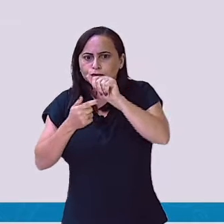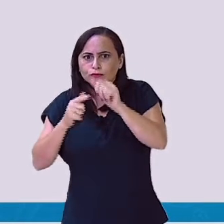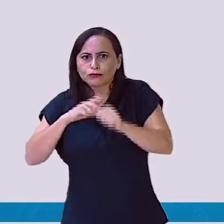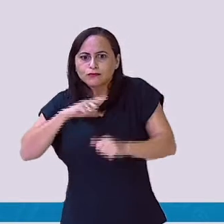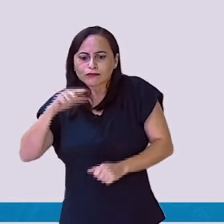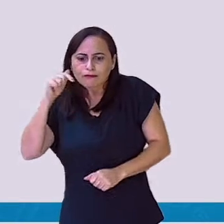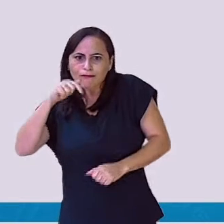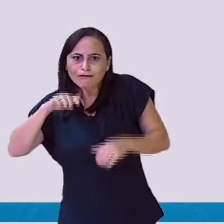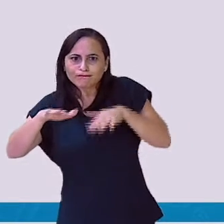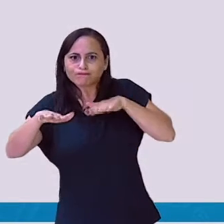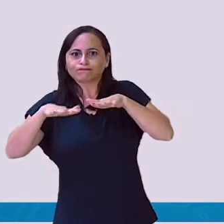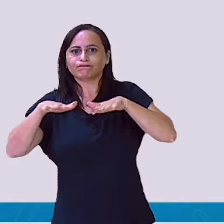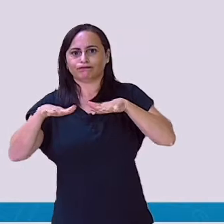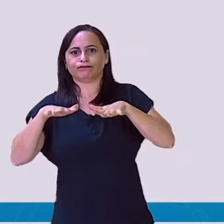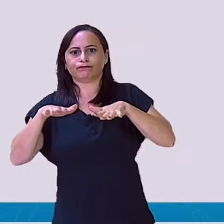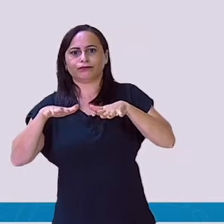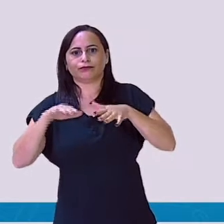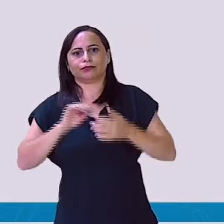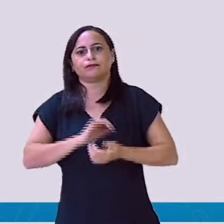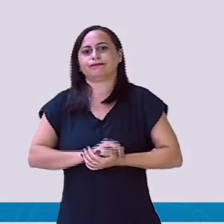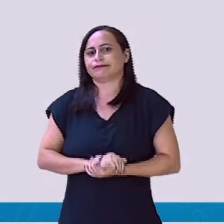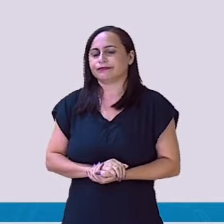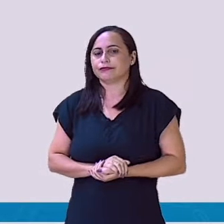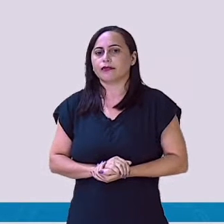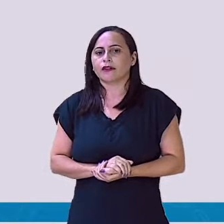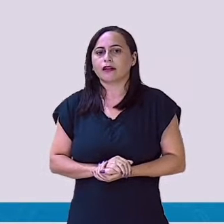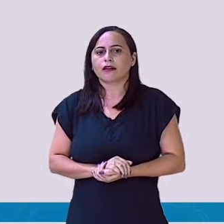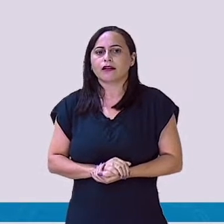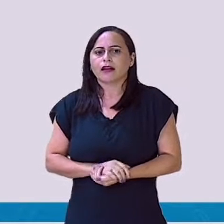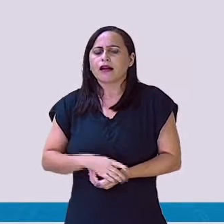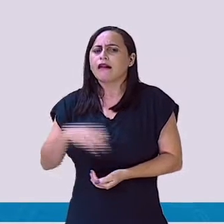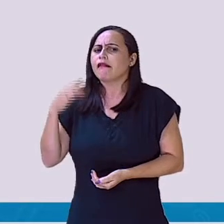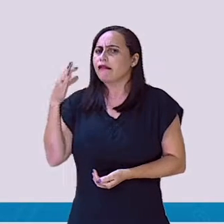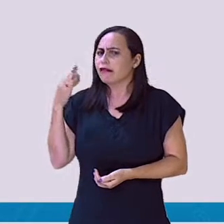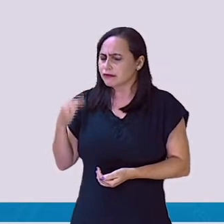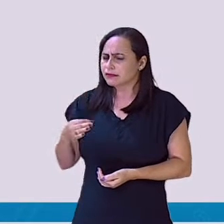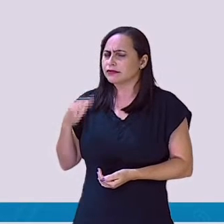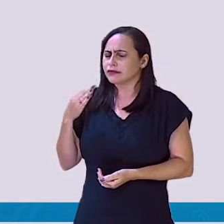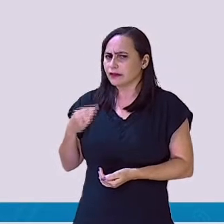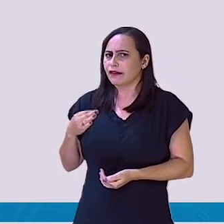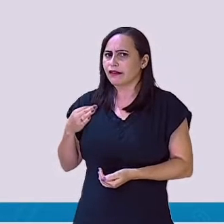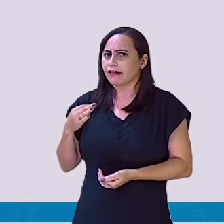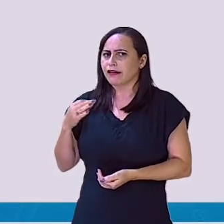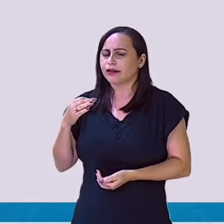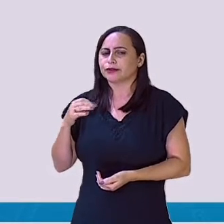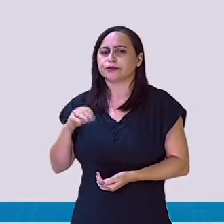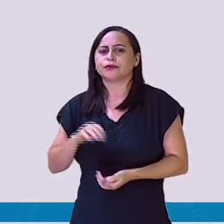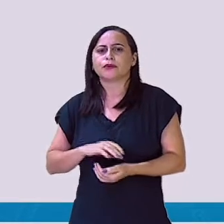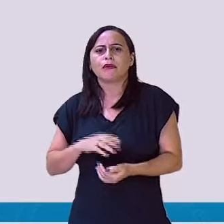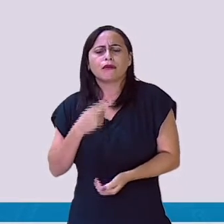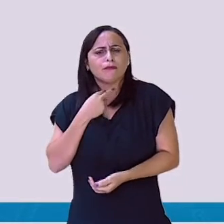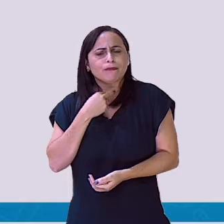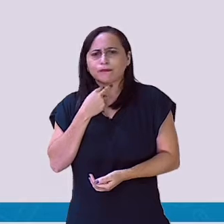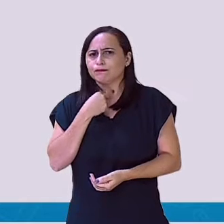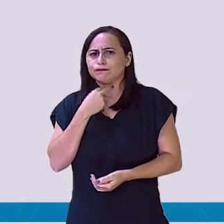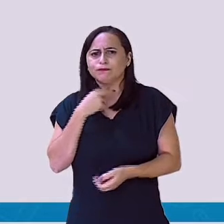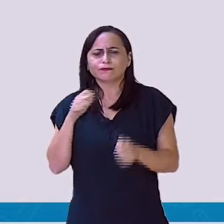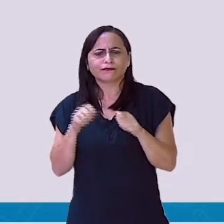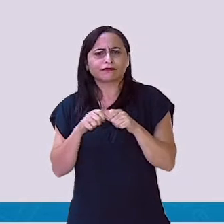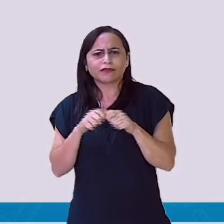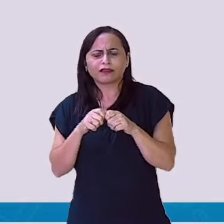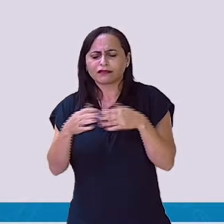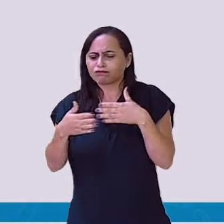de modo necessário e inevitável. É certo que não podemos fazer qualquer coisa que